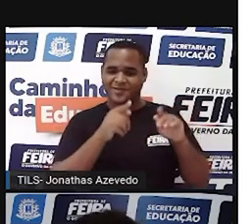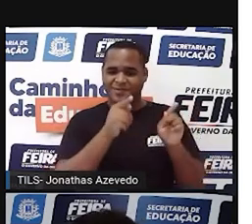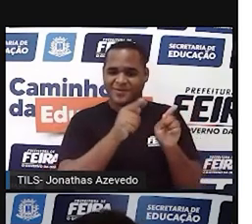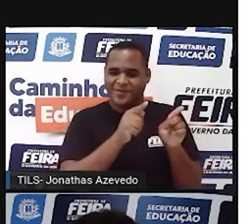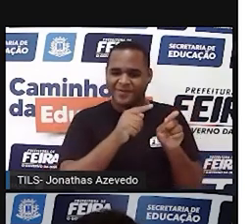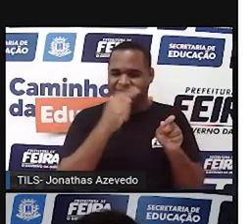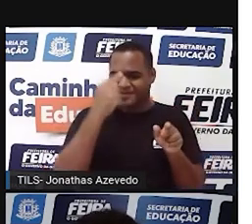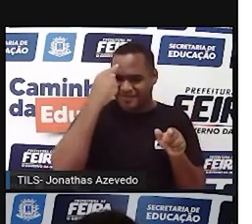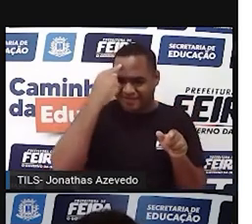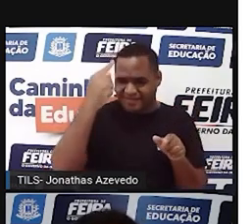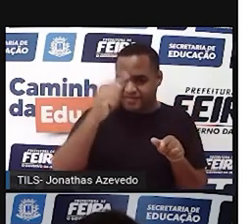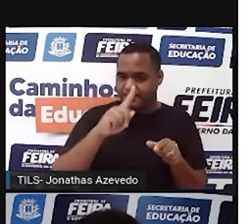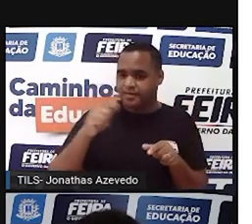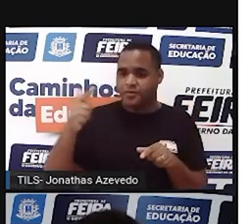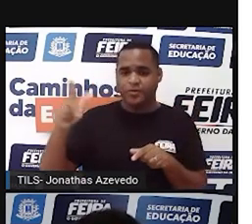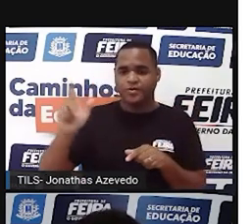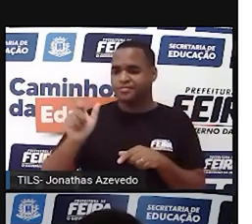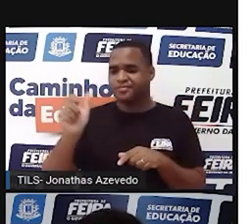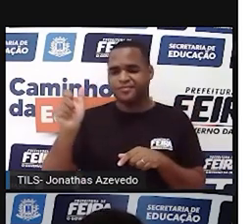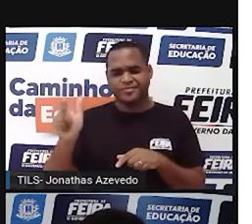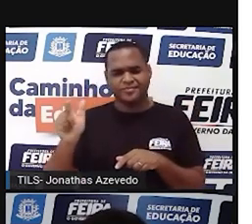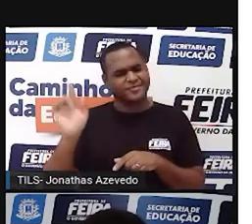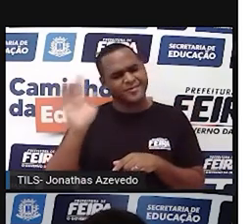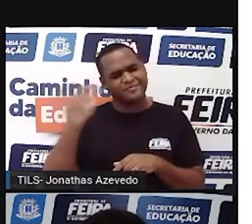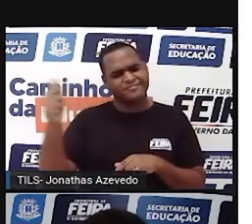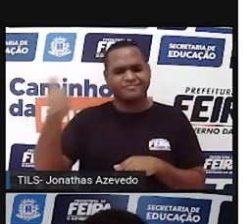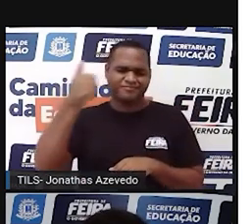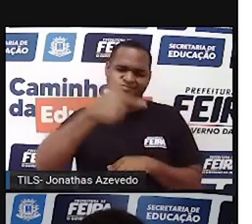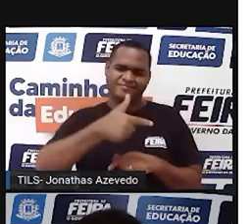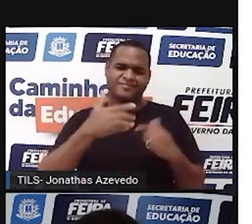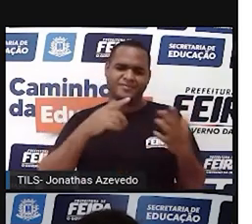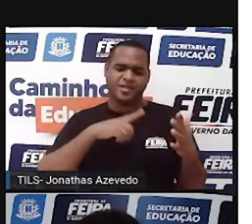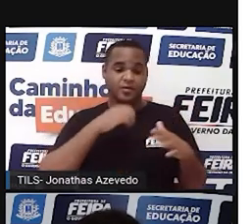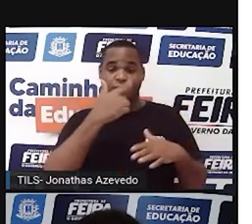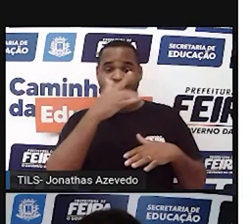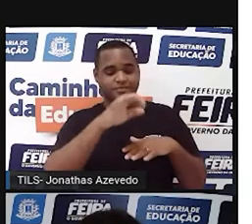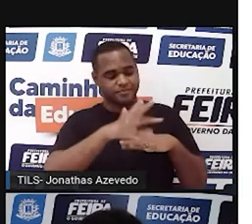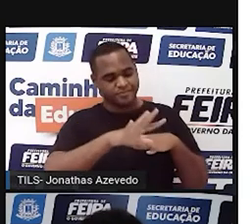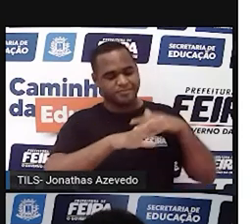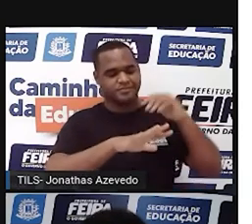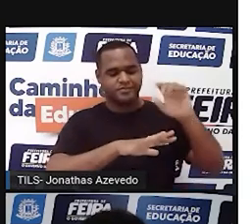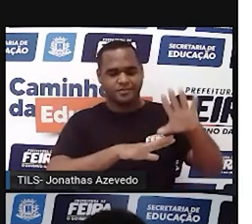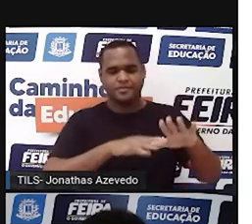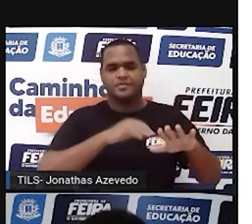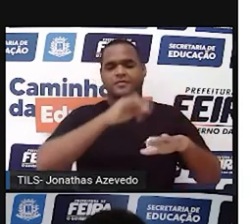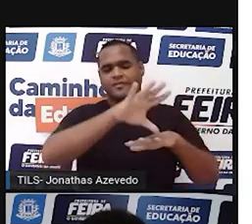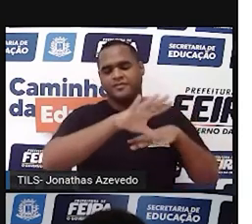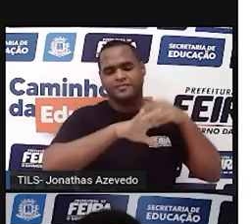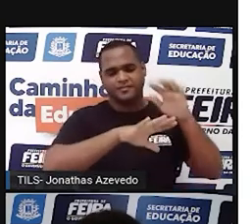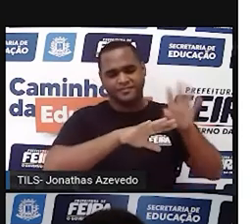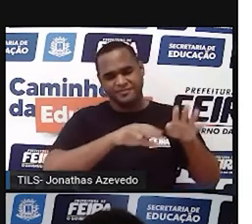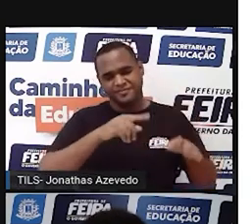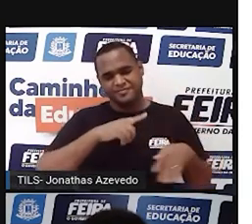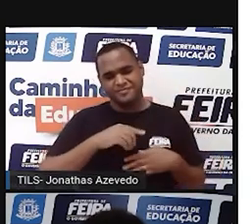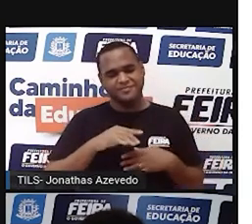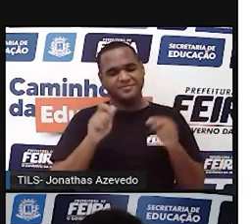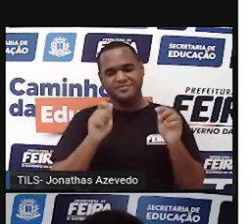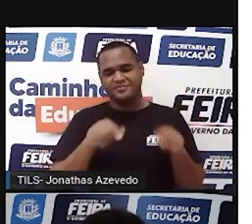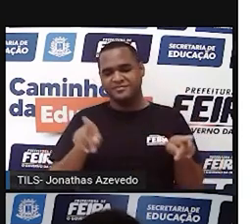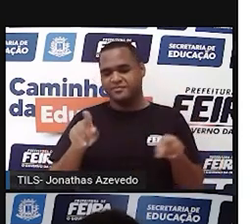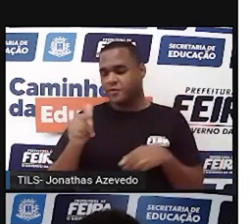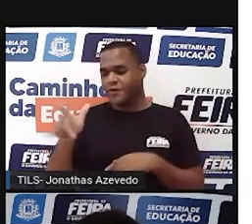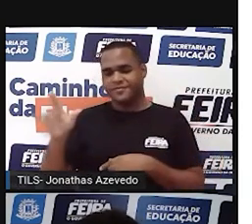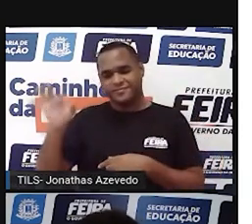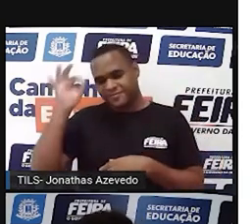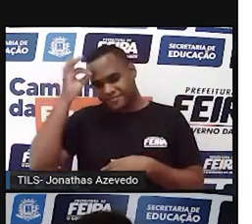menor que a mão do adulto, né? Então você vai precisar de mais palmos para medir aí a largura da porta. O adulto não vai precisar de todos